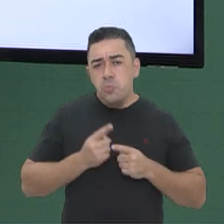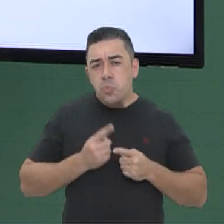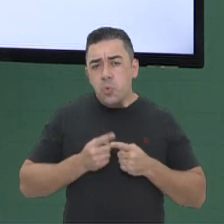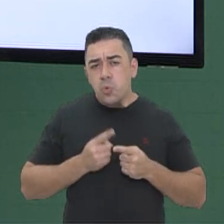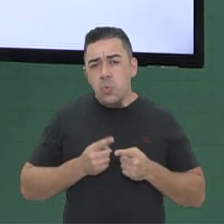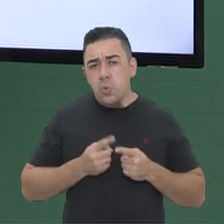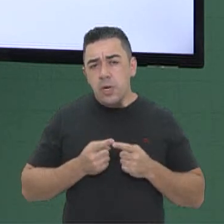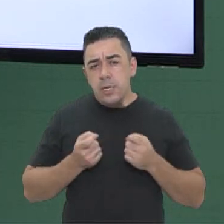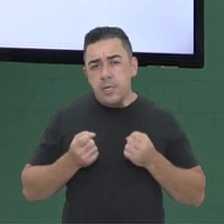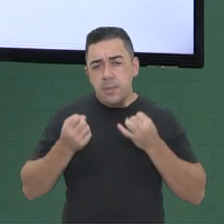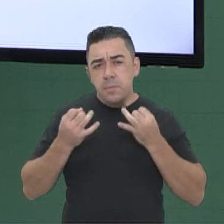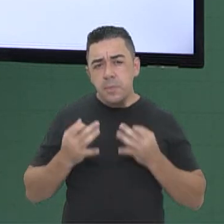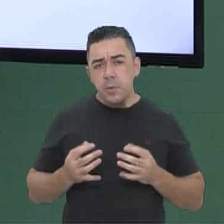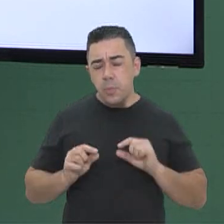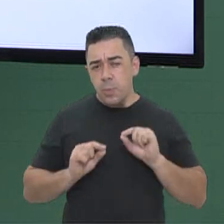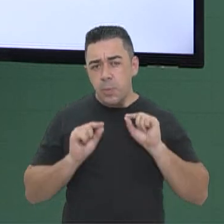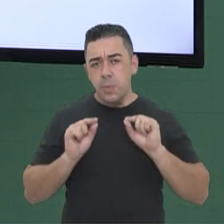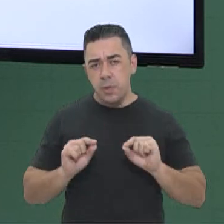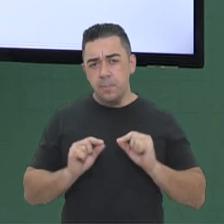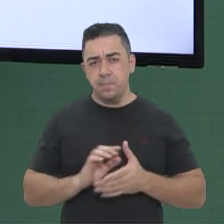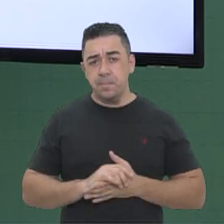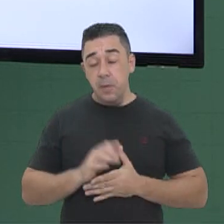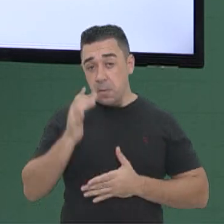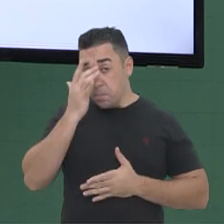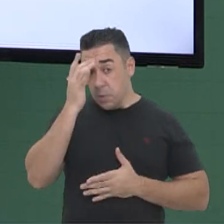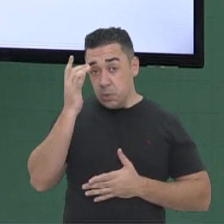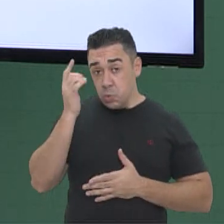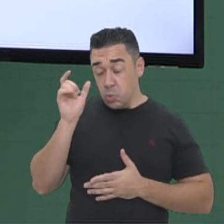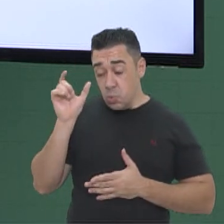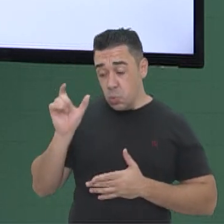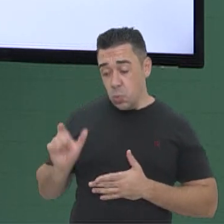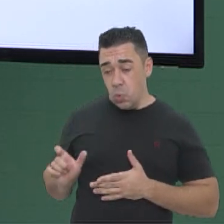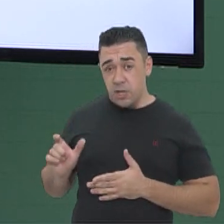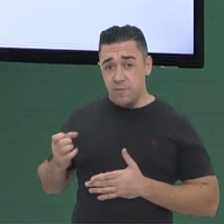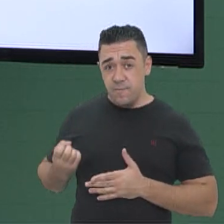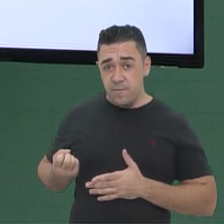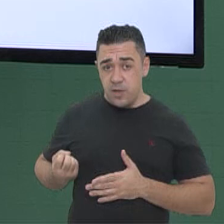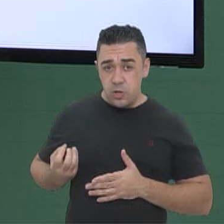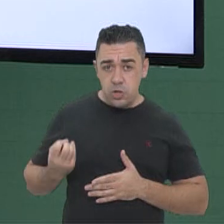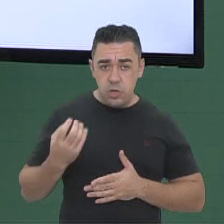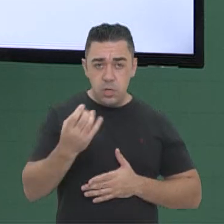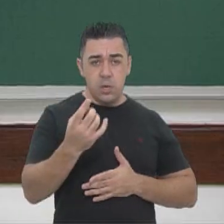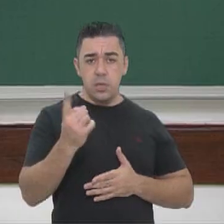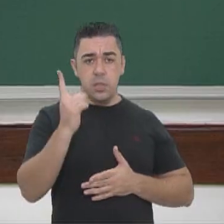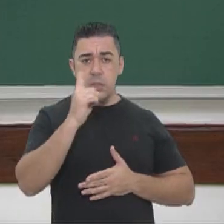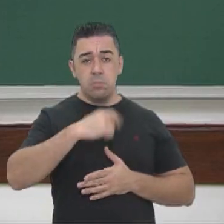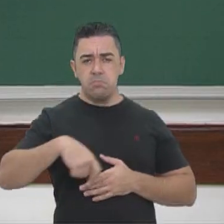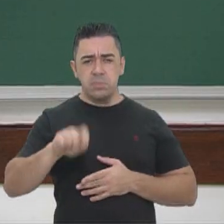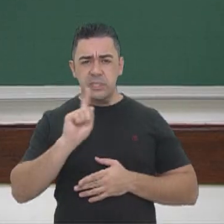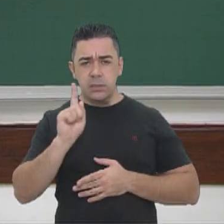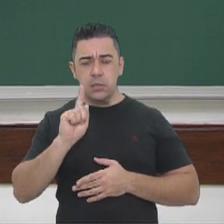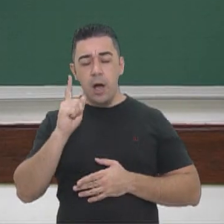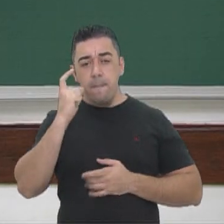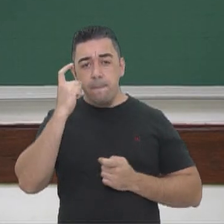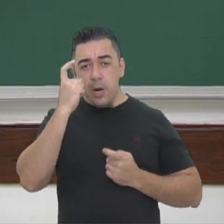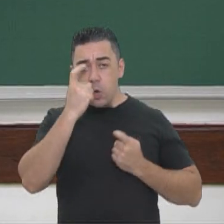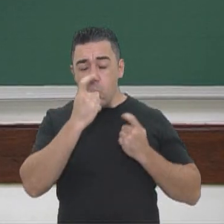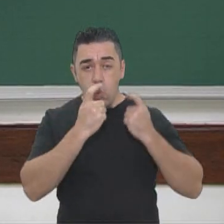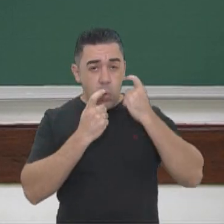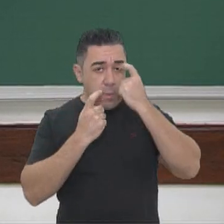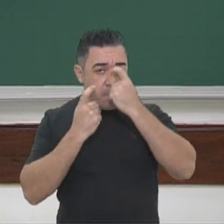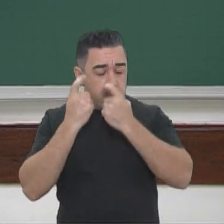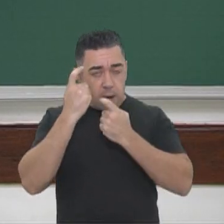ele fala que a pessoa que está viajando não deve se preocupar,